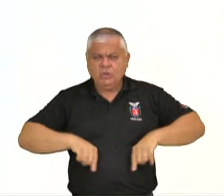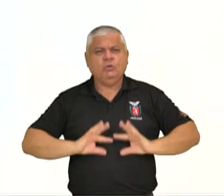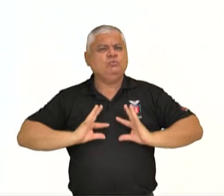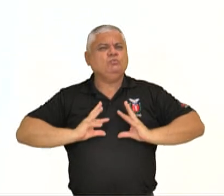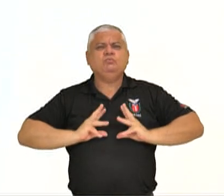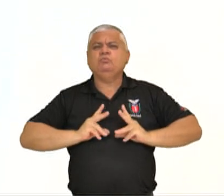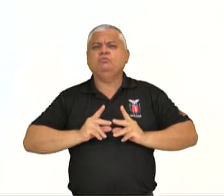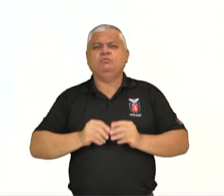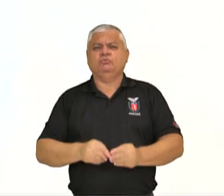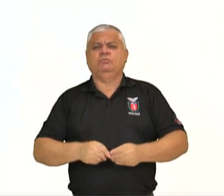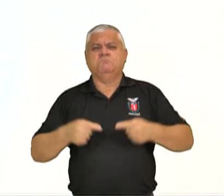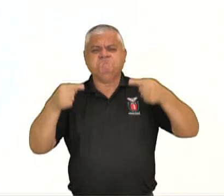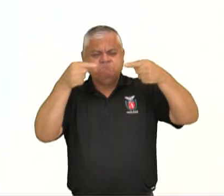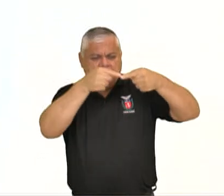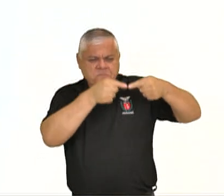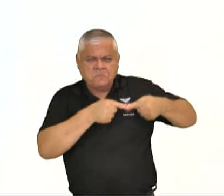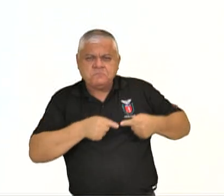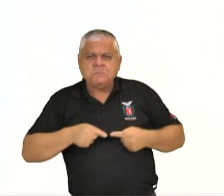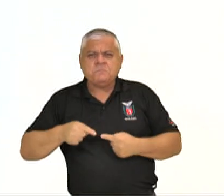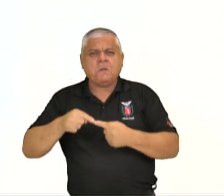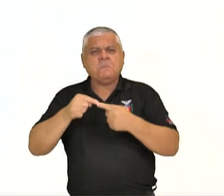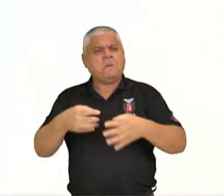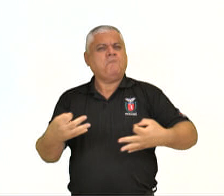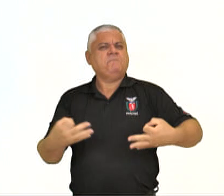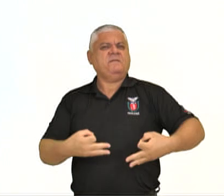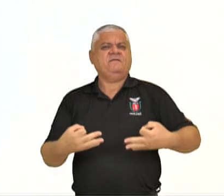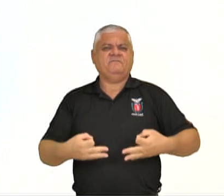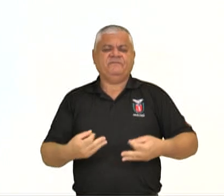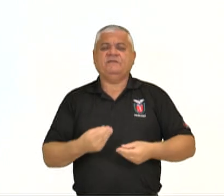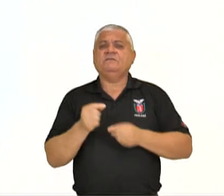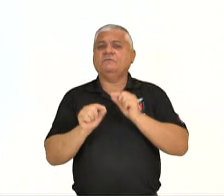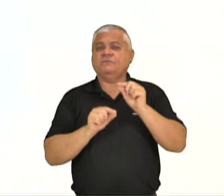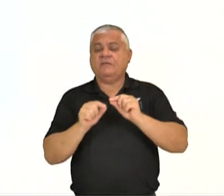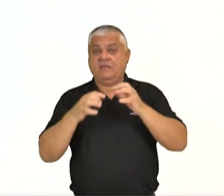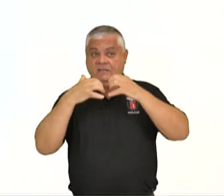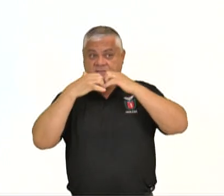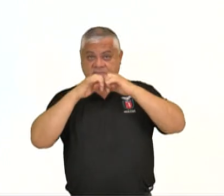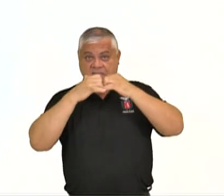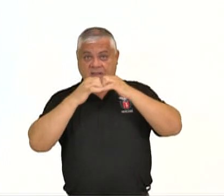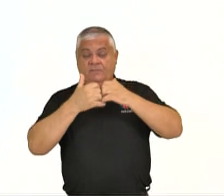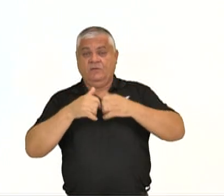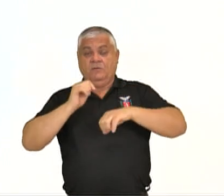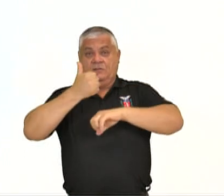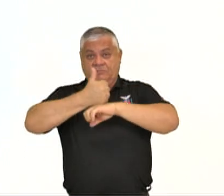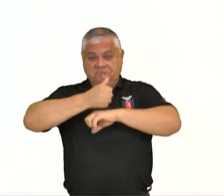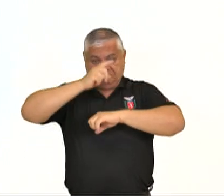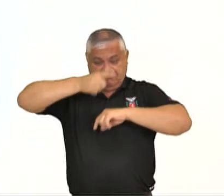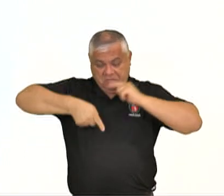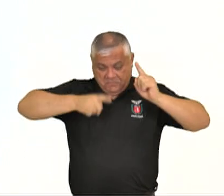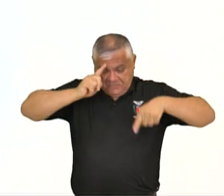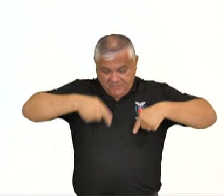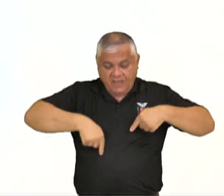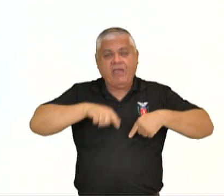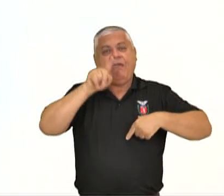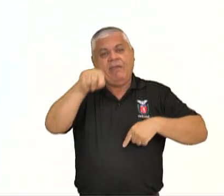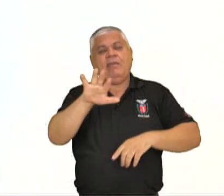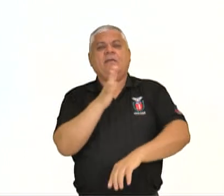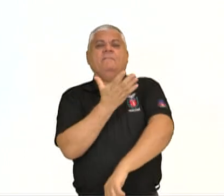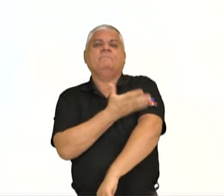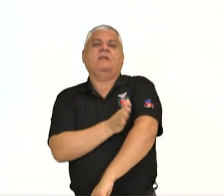os órgãos, né, essa perfeita coordenação do cérebro, né, é uma